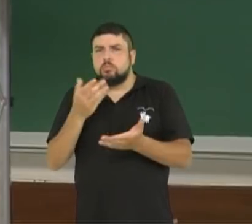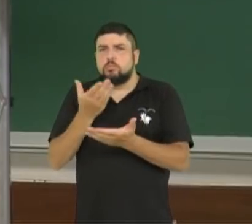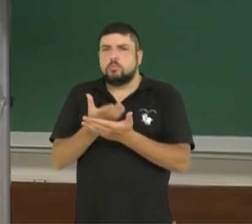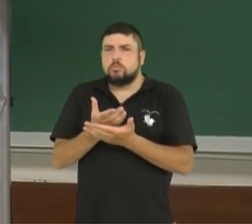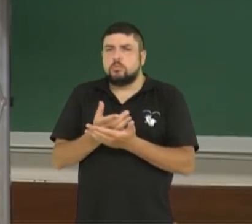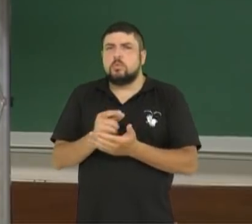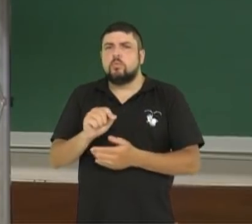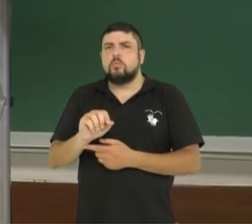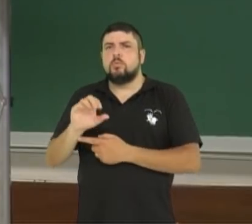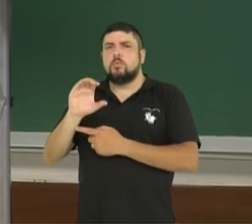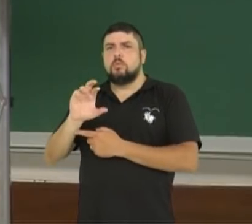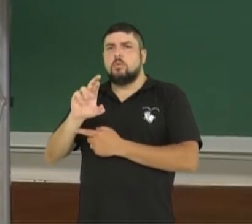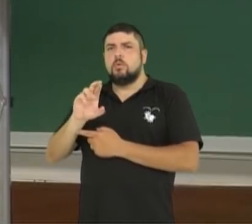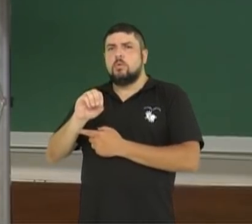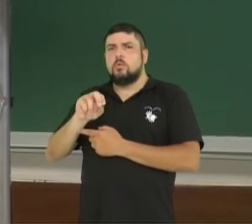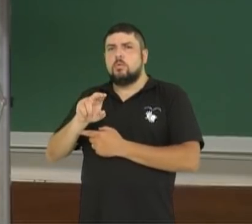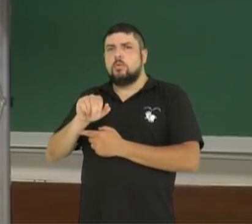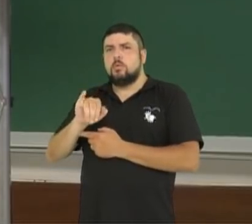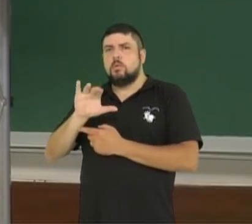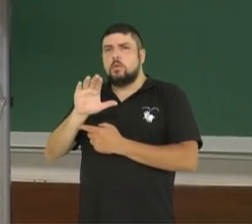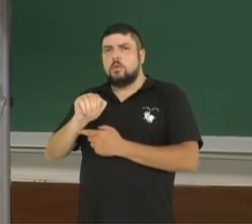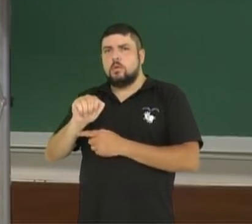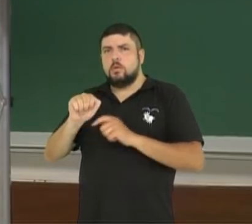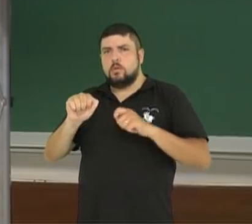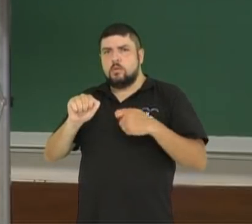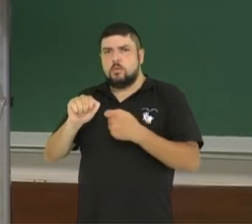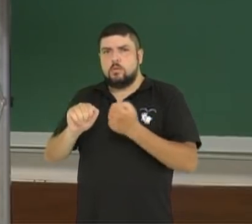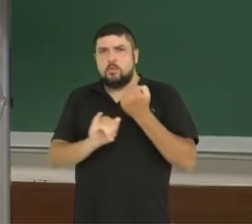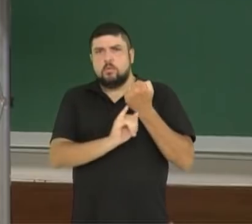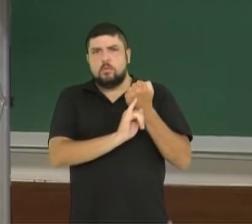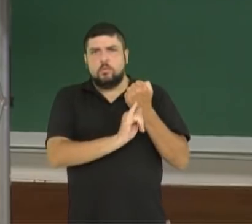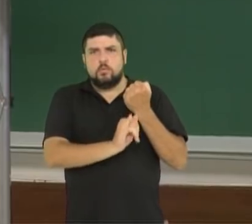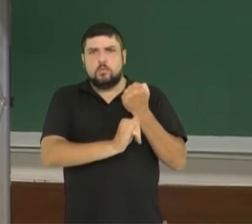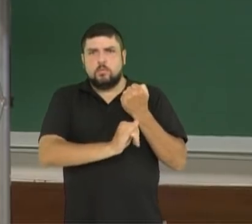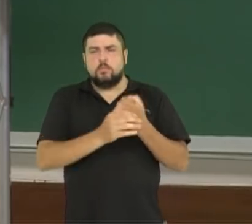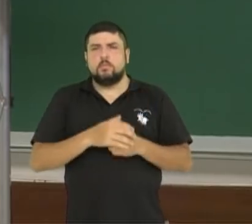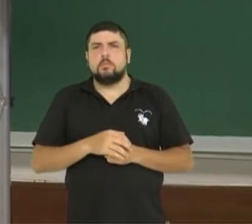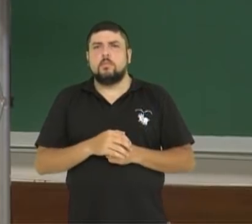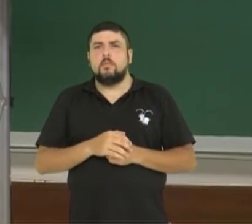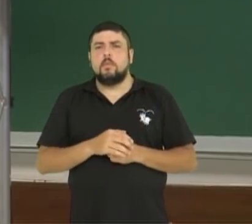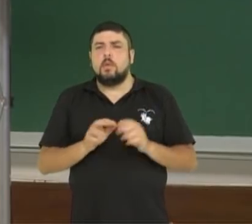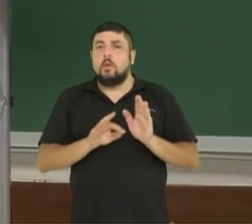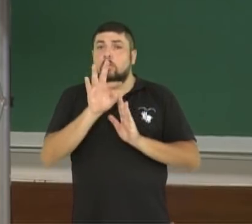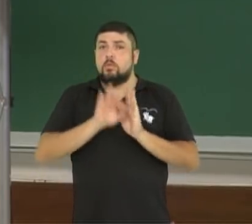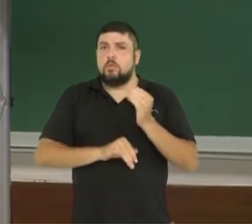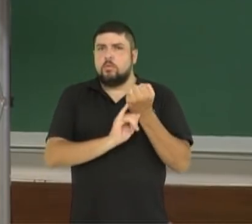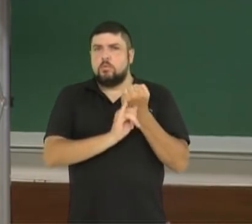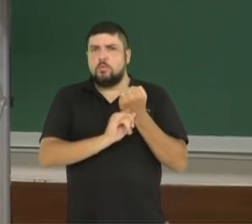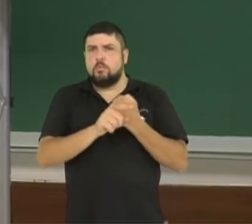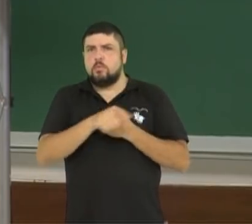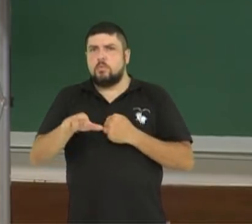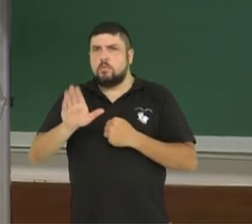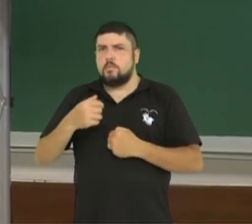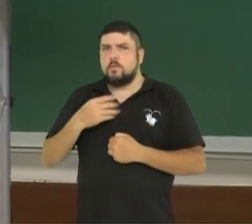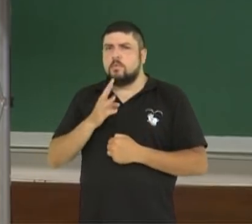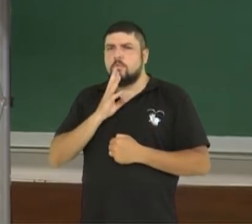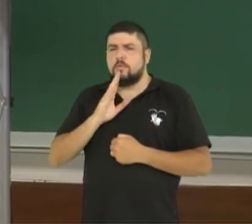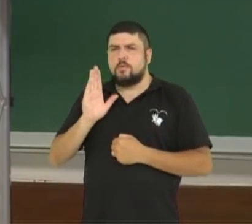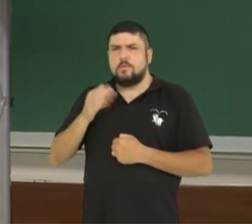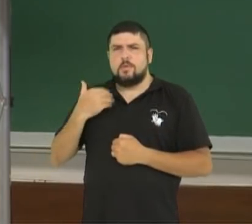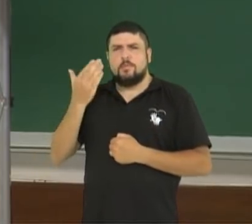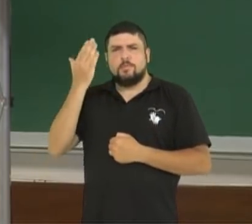crônica, né? Crônica é um texto que a maioria de vocês já tem familiaridade, já em alguma vez, provavelmente vocês já